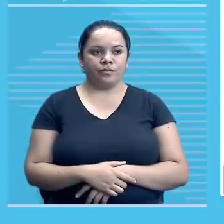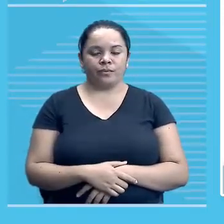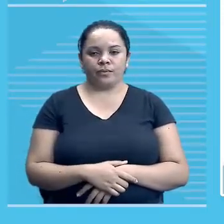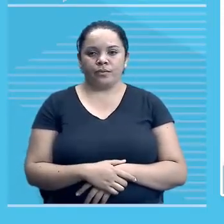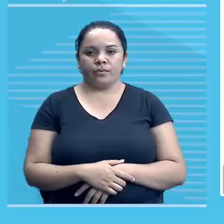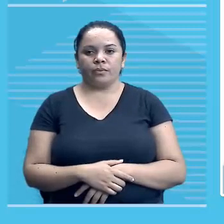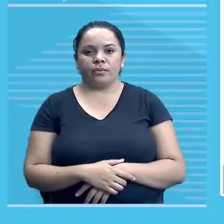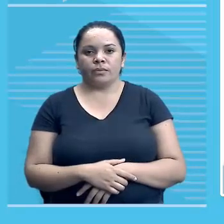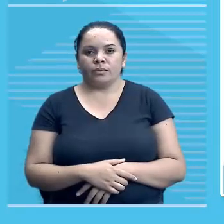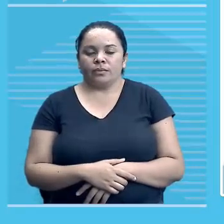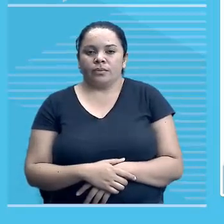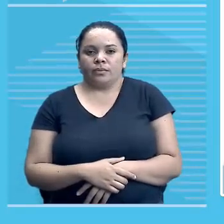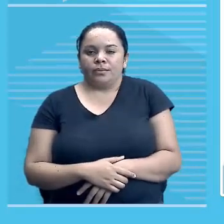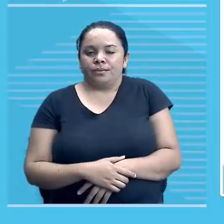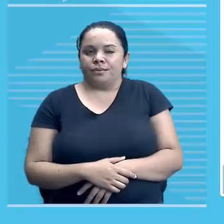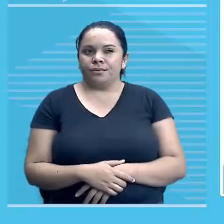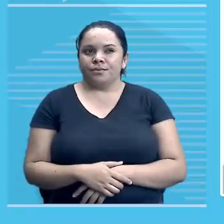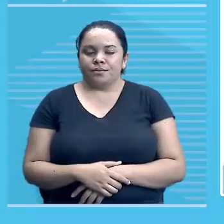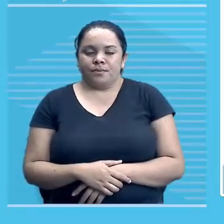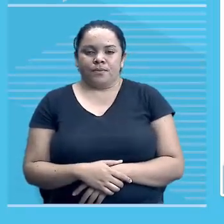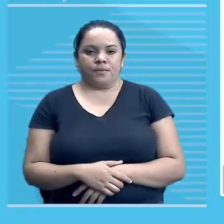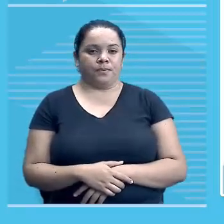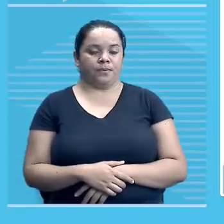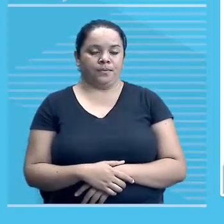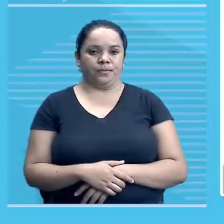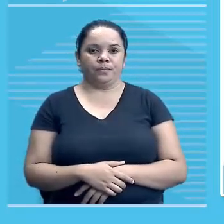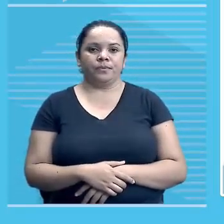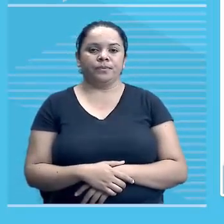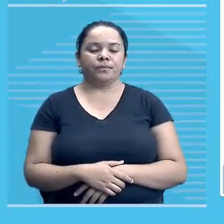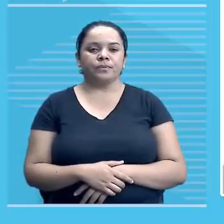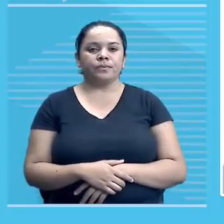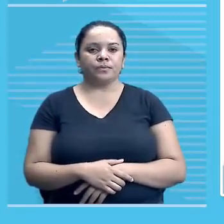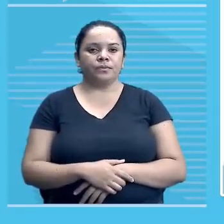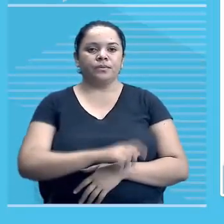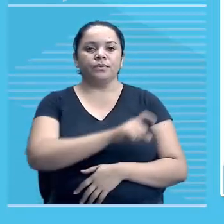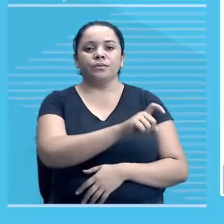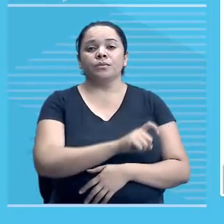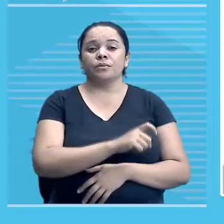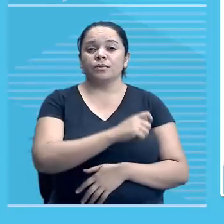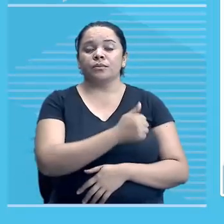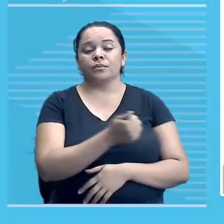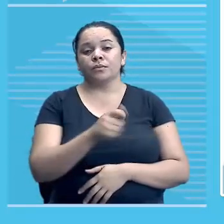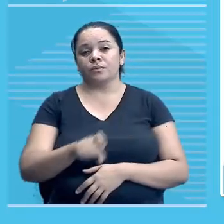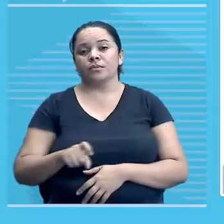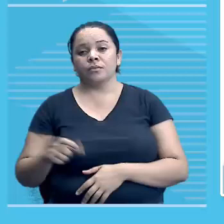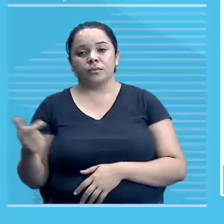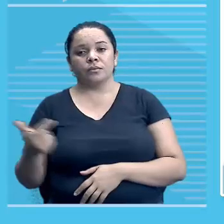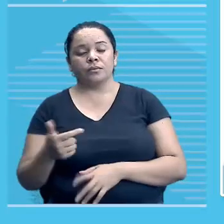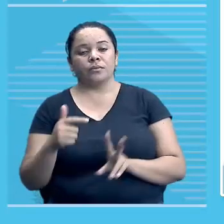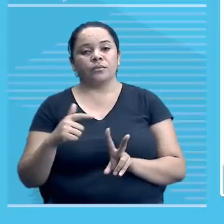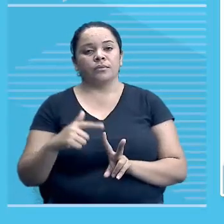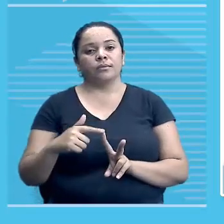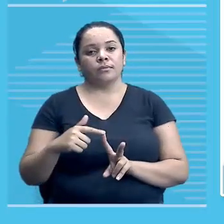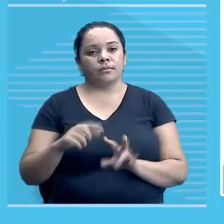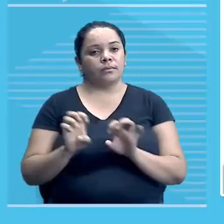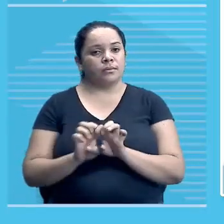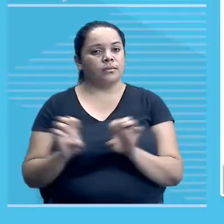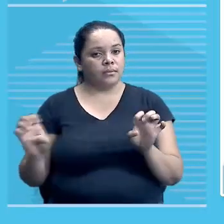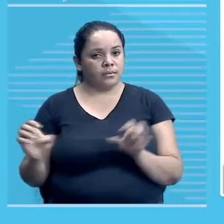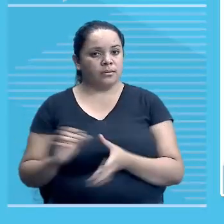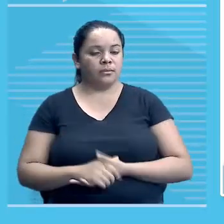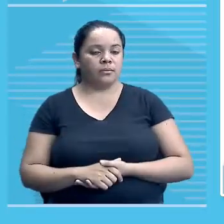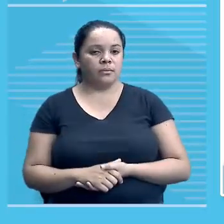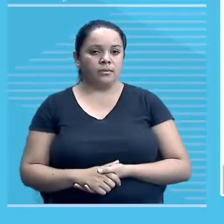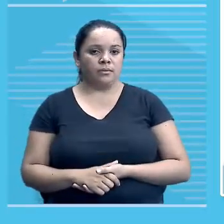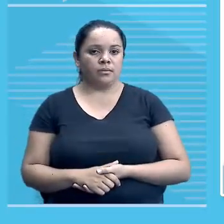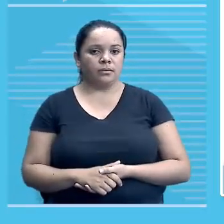Sendo x1 e x2 as raízes da equação, ele